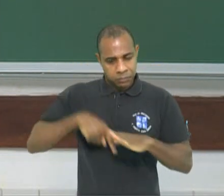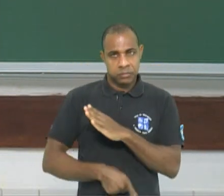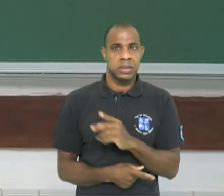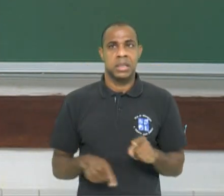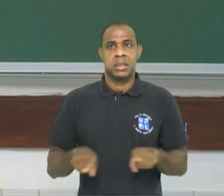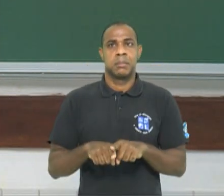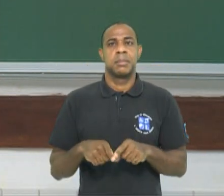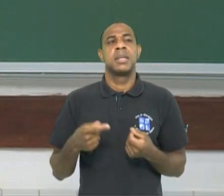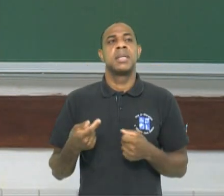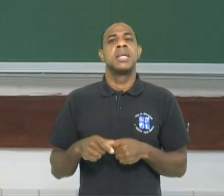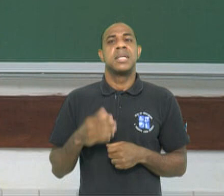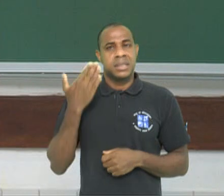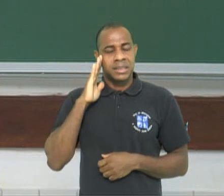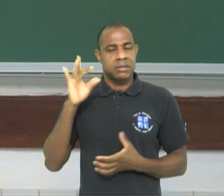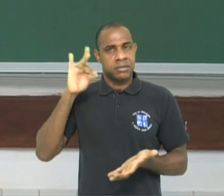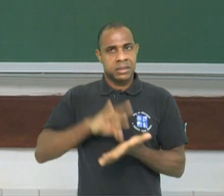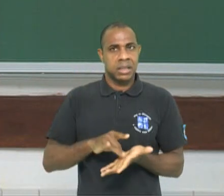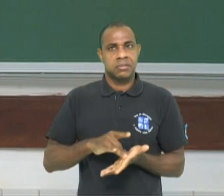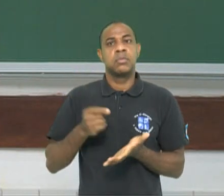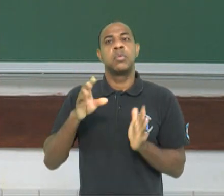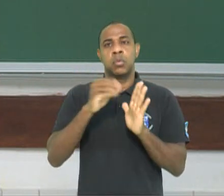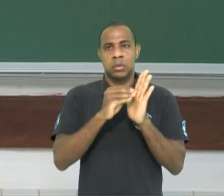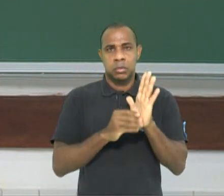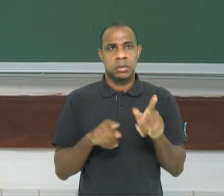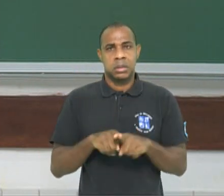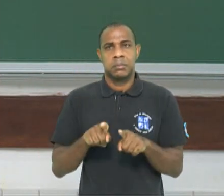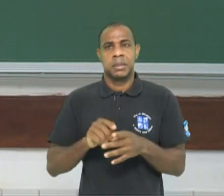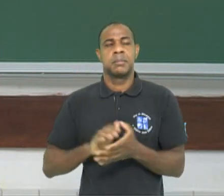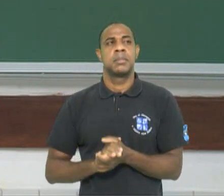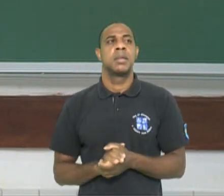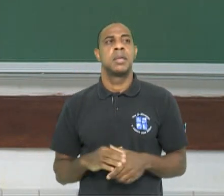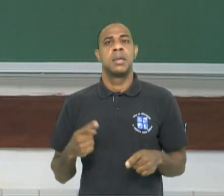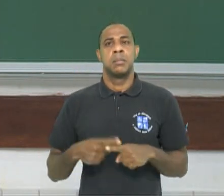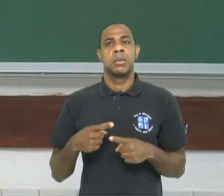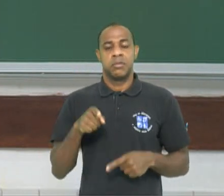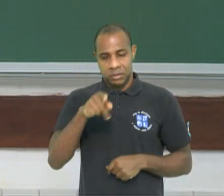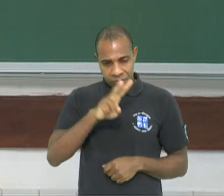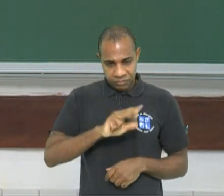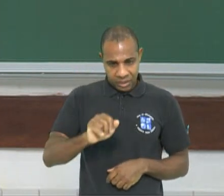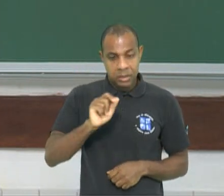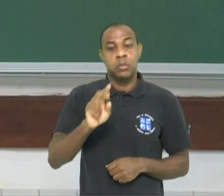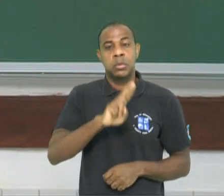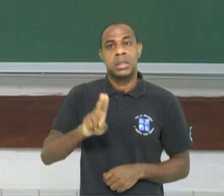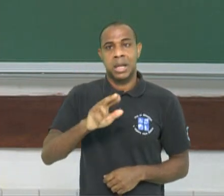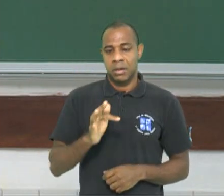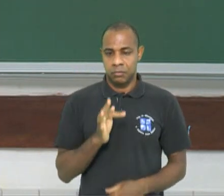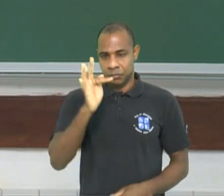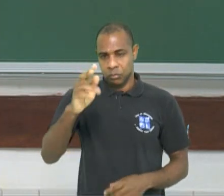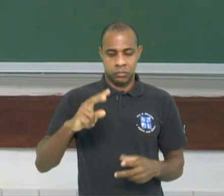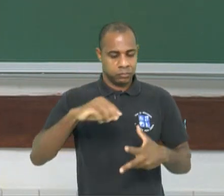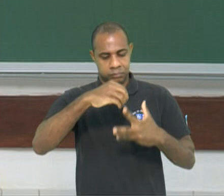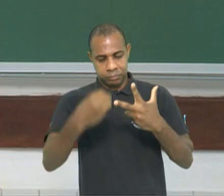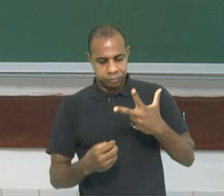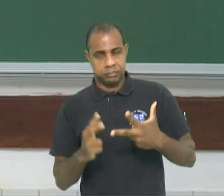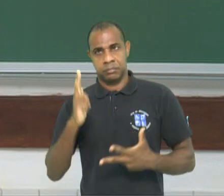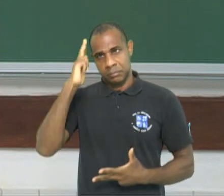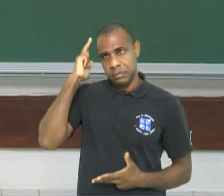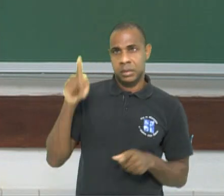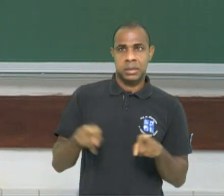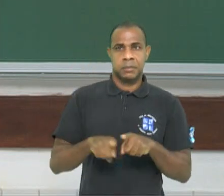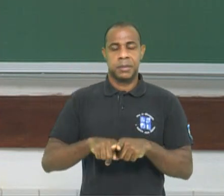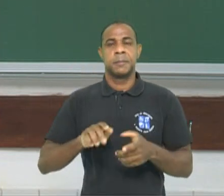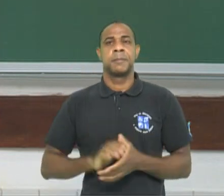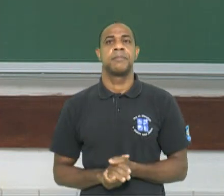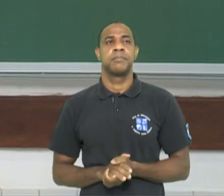aprofundar, tentar entender de verdade o assunto, né? Assimilar, porque isso daqui você vai utilizar lá na frente, no vestibular, no Enem, de algum modo